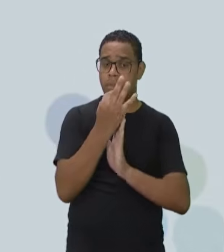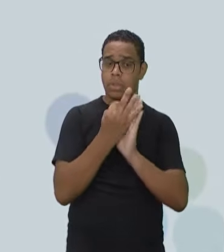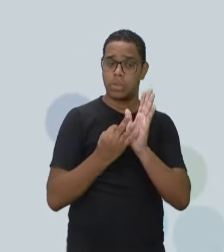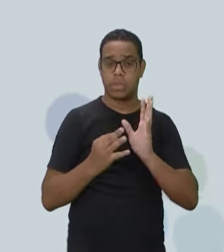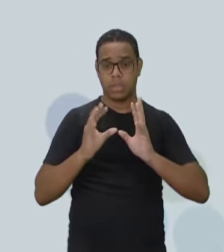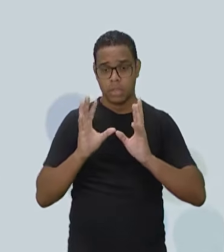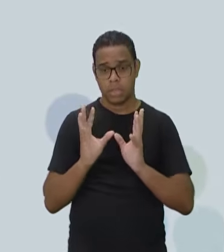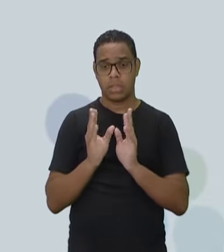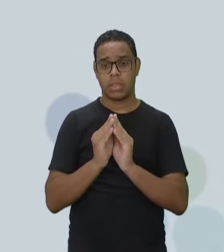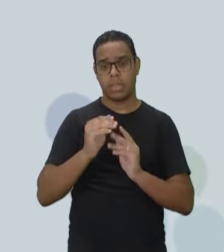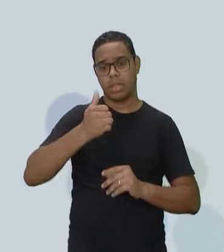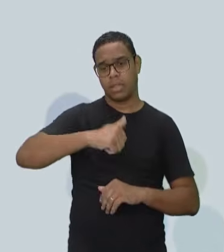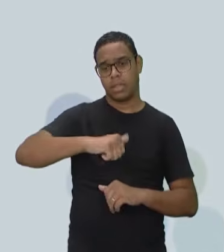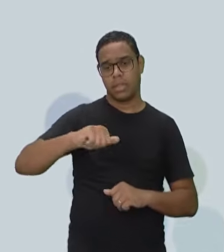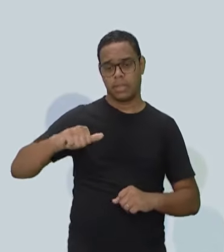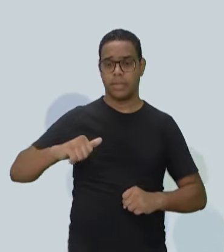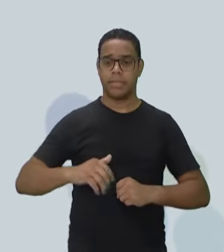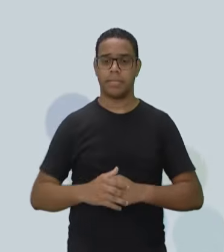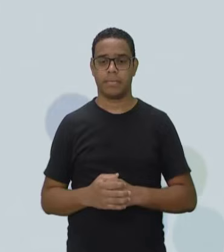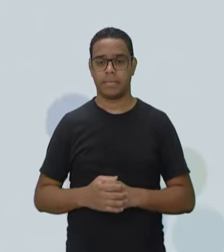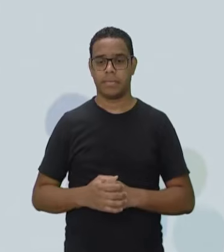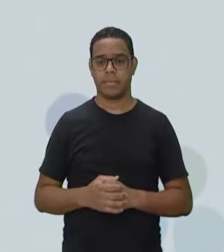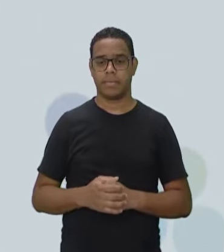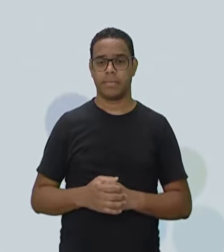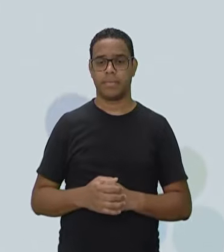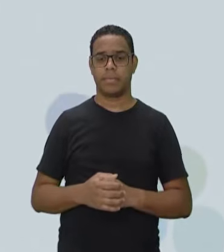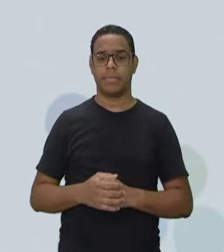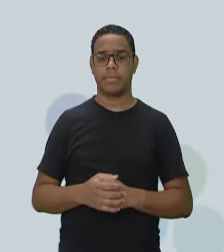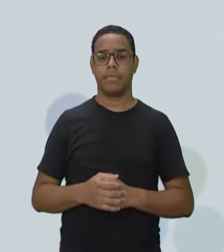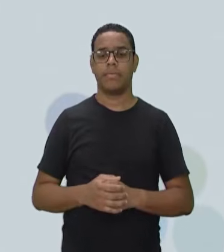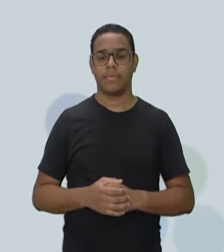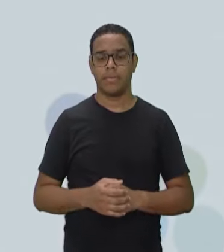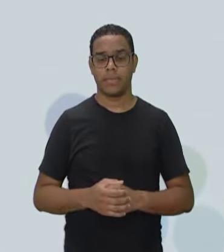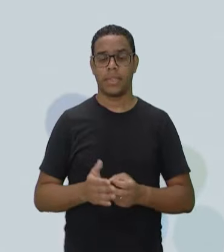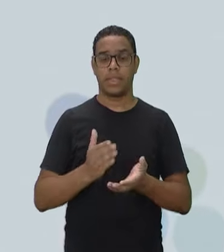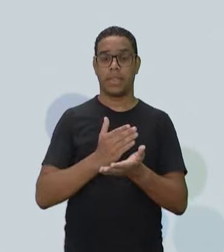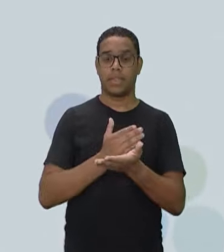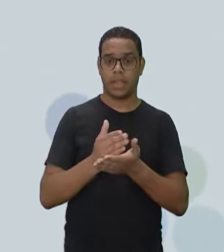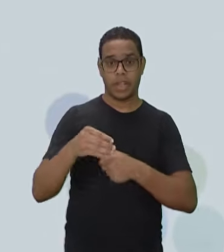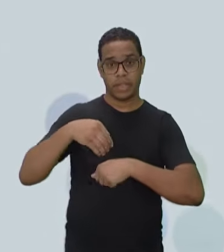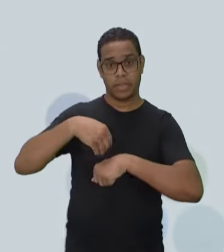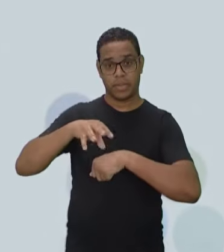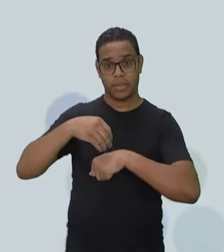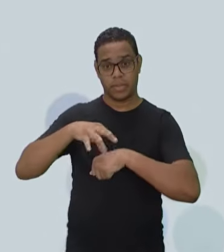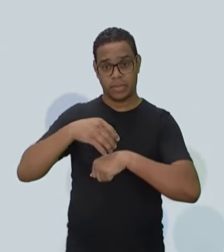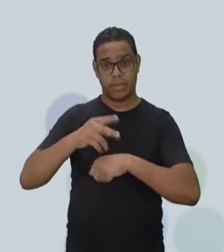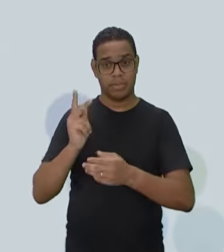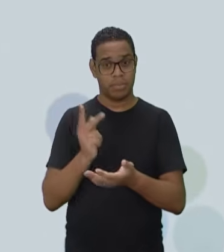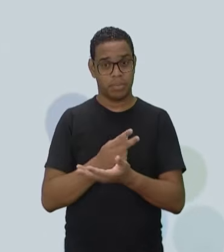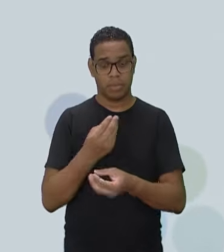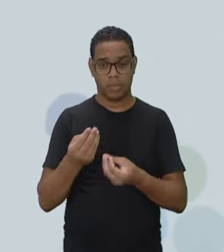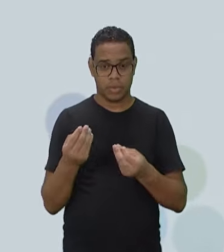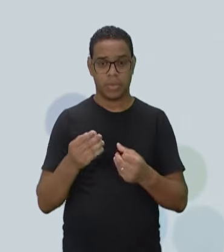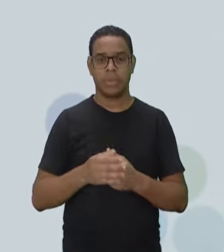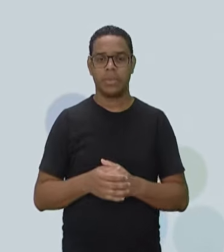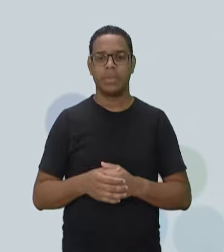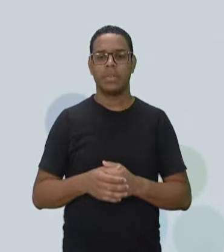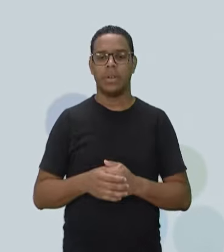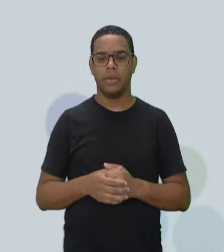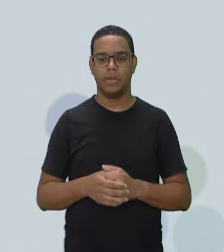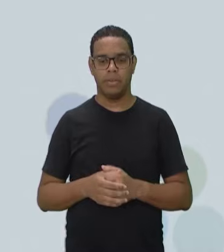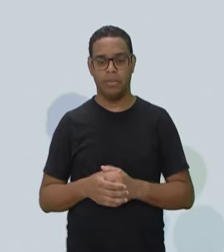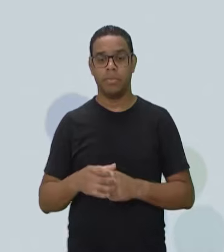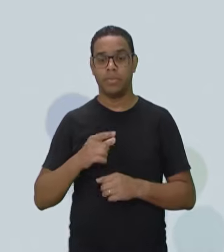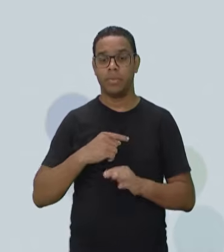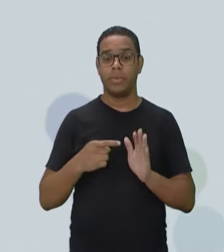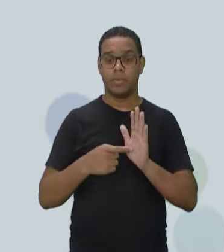texto com a síntese de sua análise. Já começa aí com o spoiler da questão, olha lá, temos a imagem